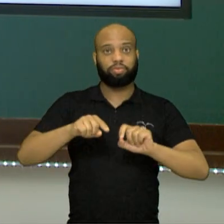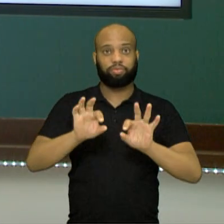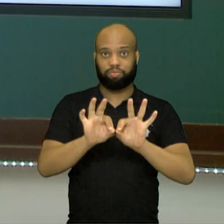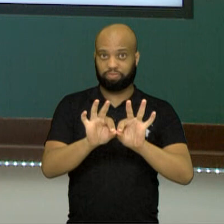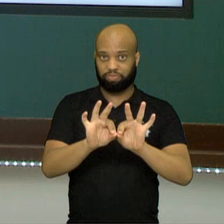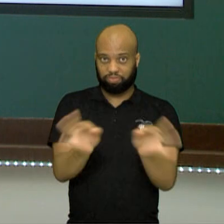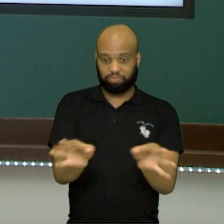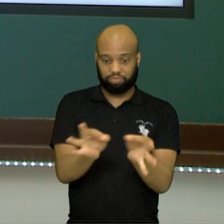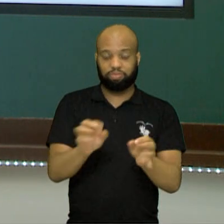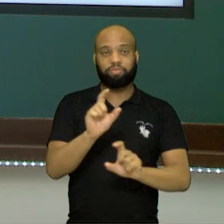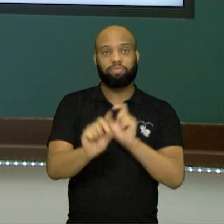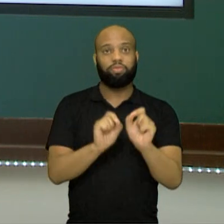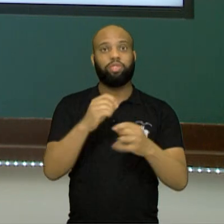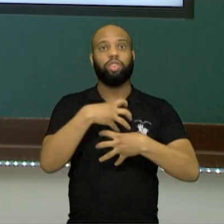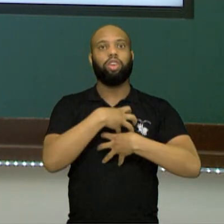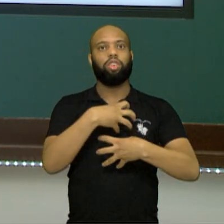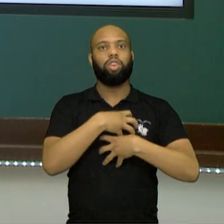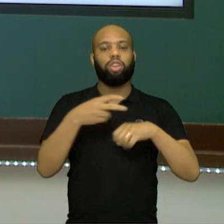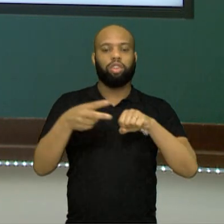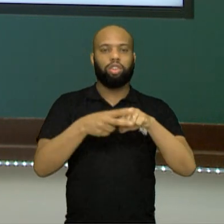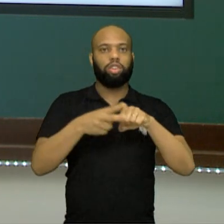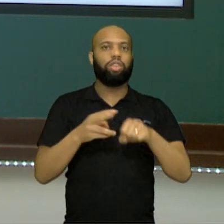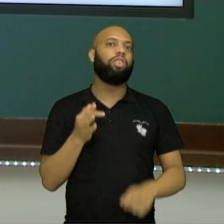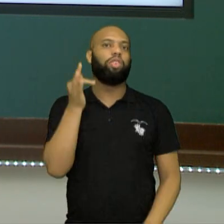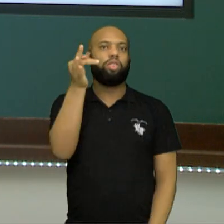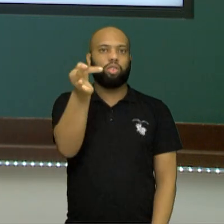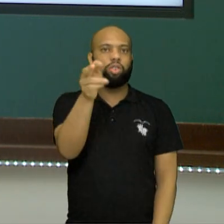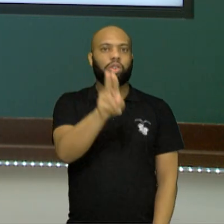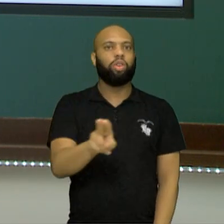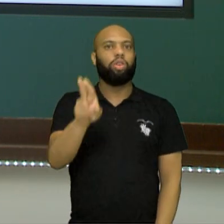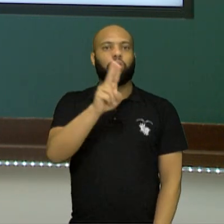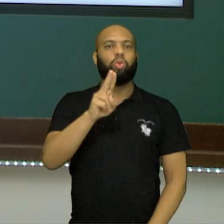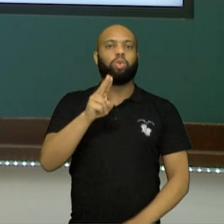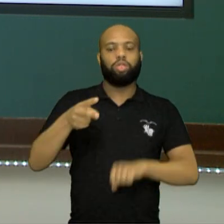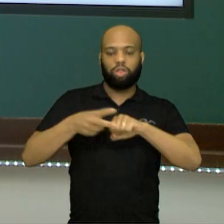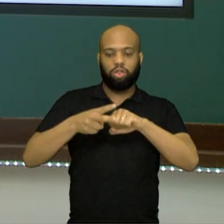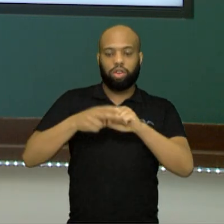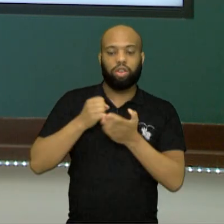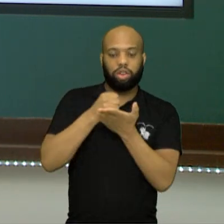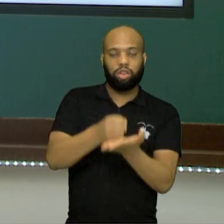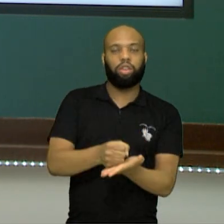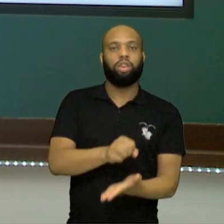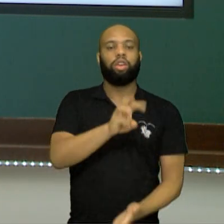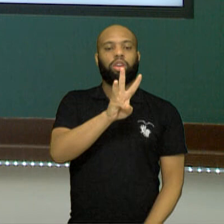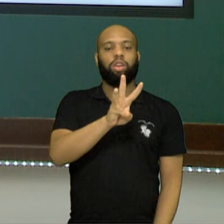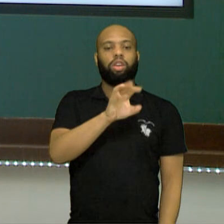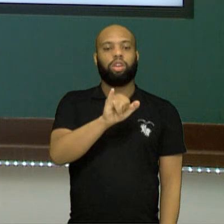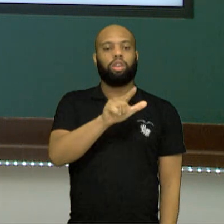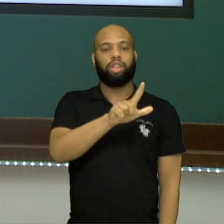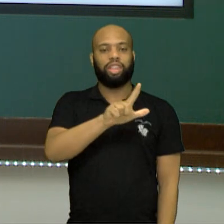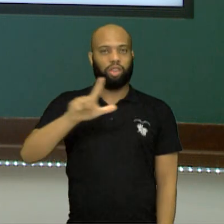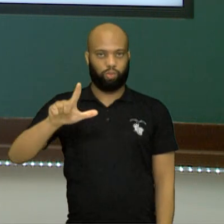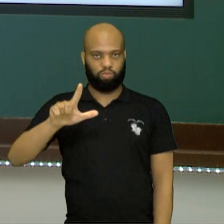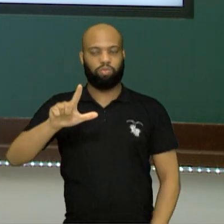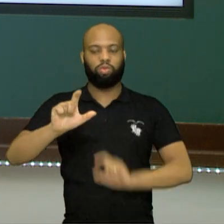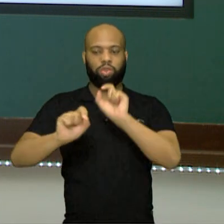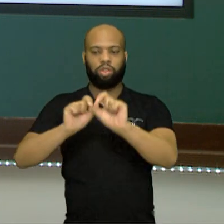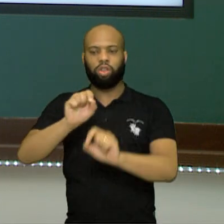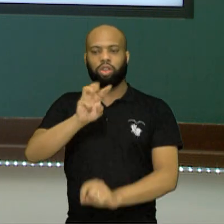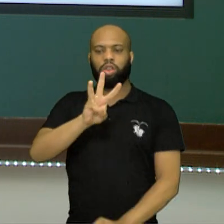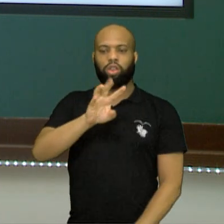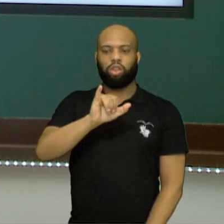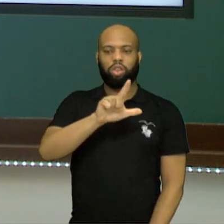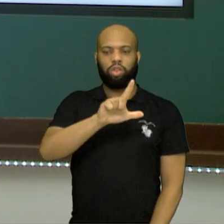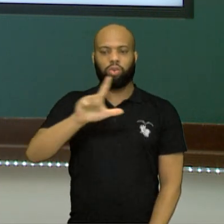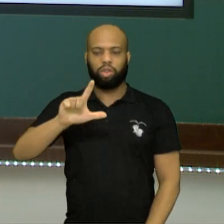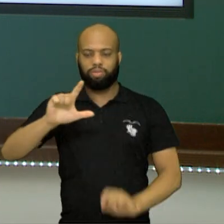Future, é a forma verbal de futuro em que se usa o auxiliar will. O will, ele seria um equivalente a quando